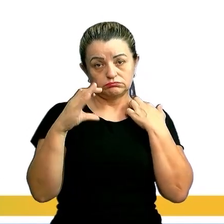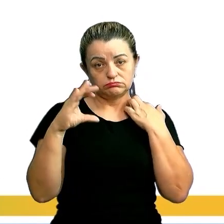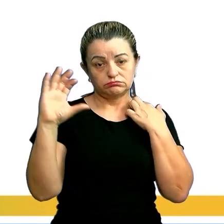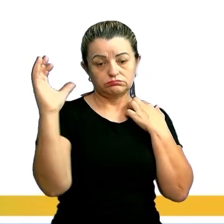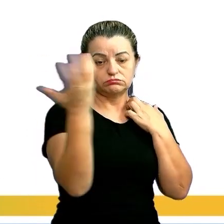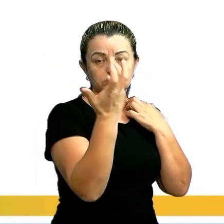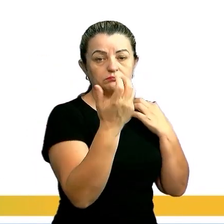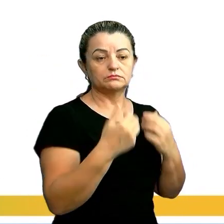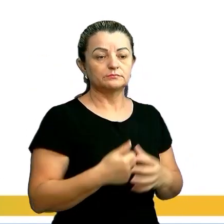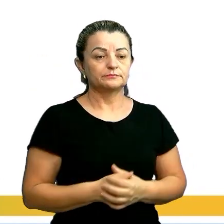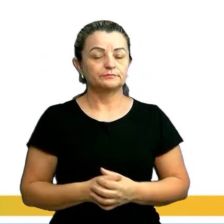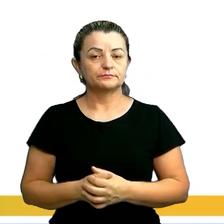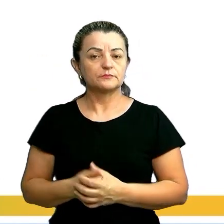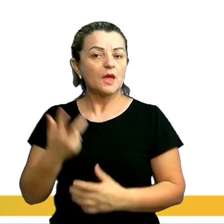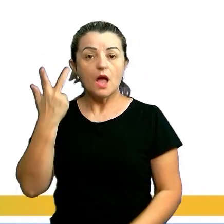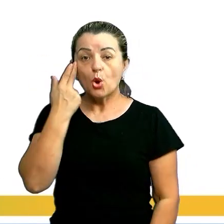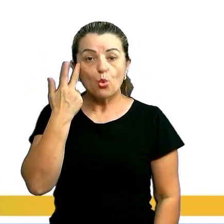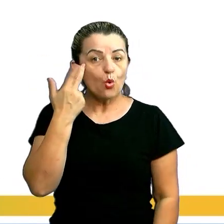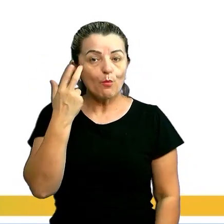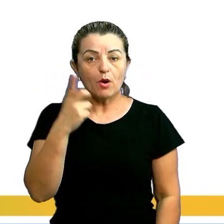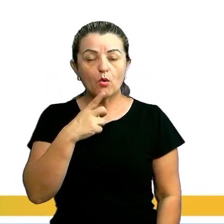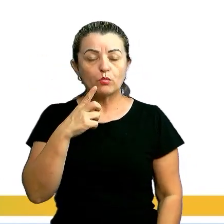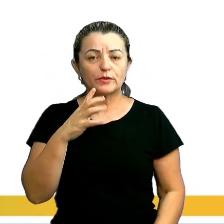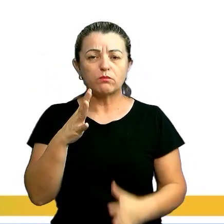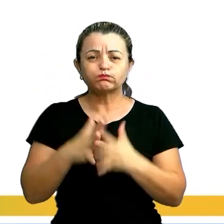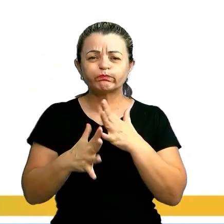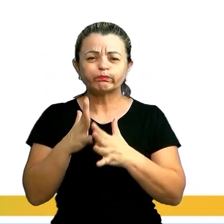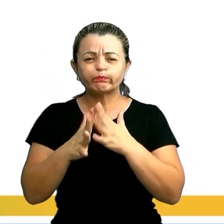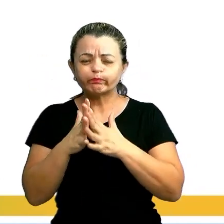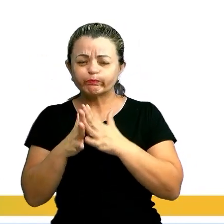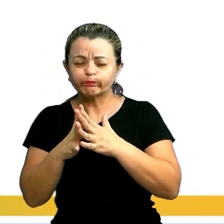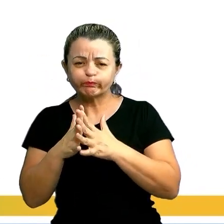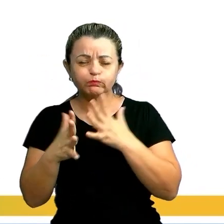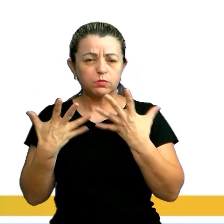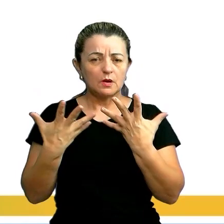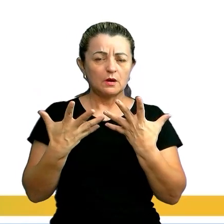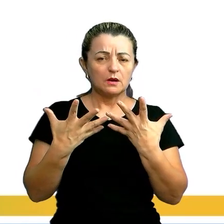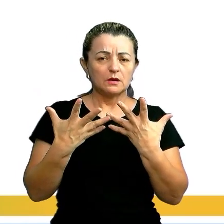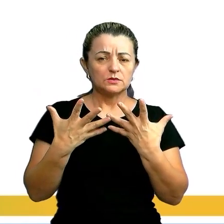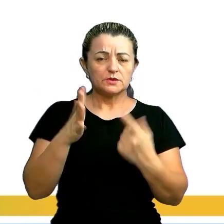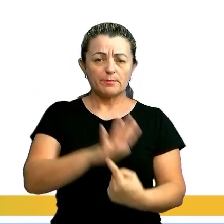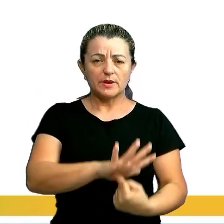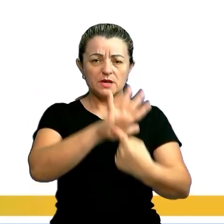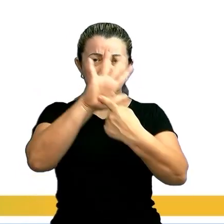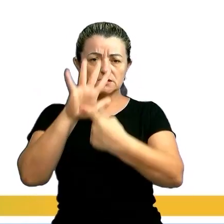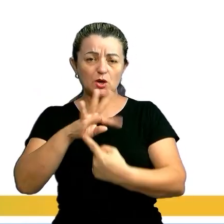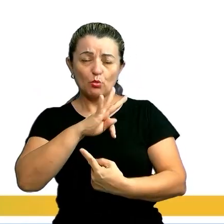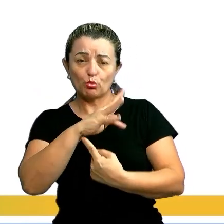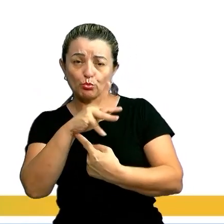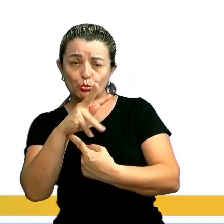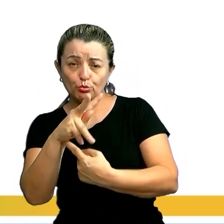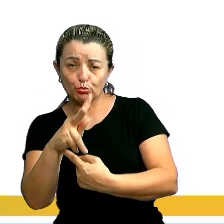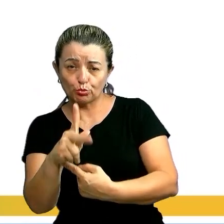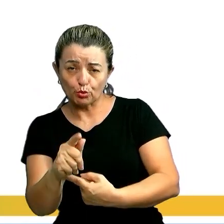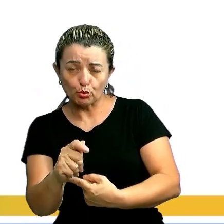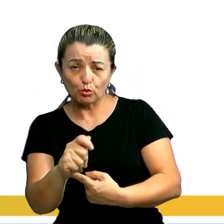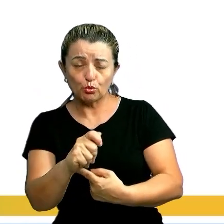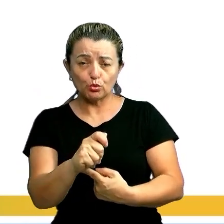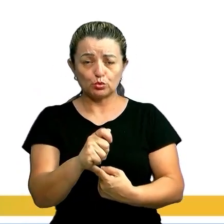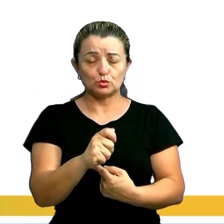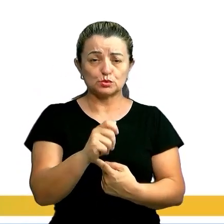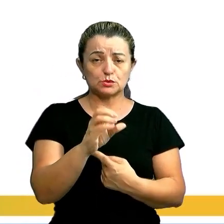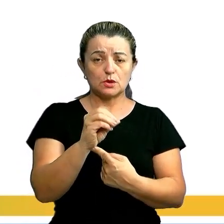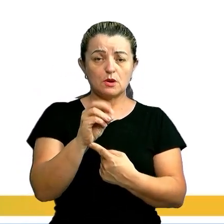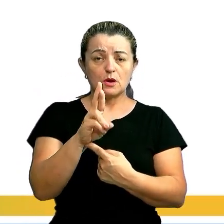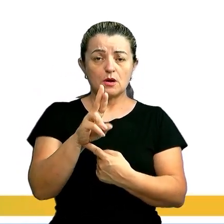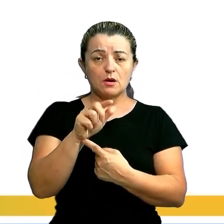É comum ocorrer a confusão de classificar todos os organismos marinhos como peixes. Acho que o professor